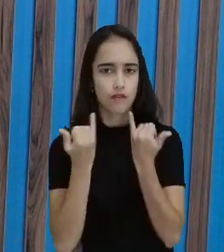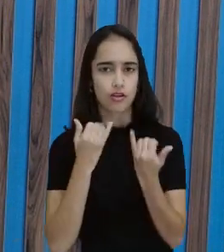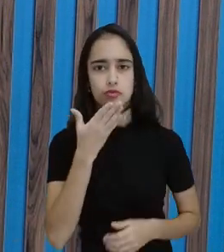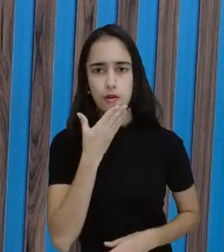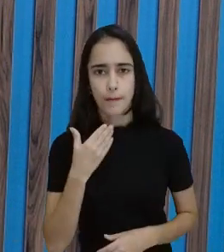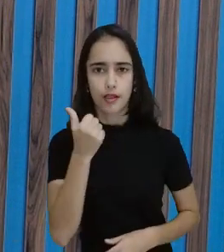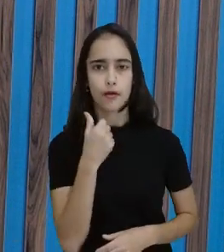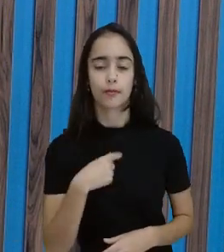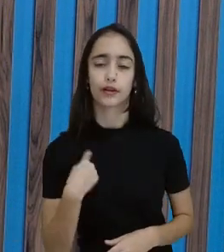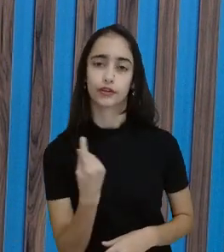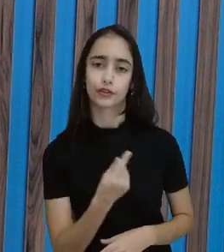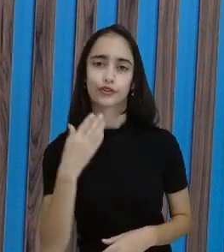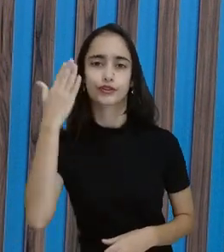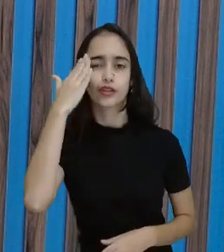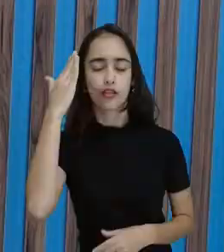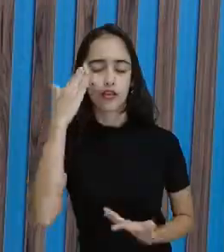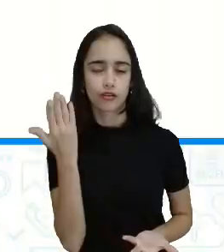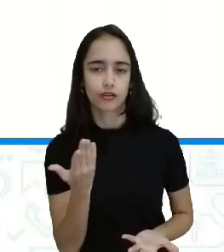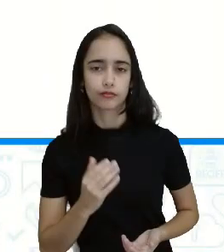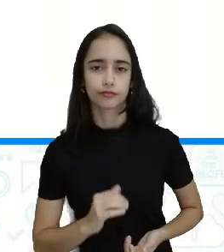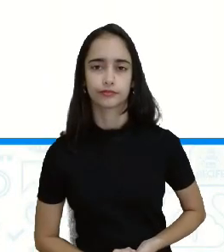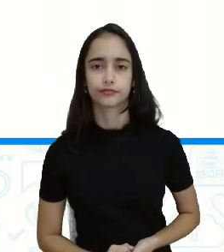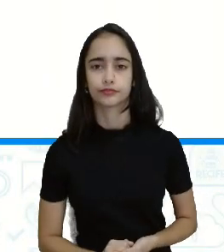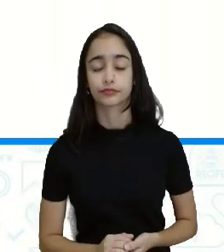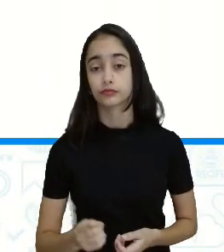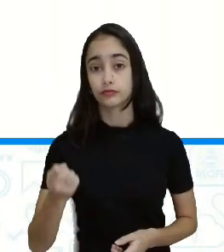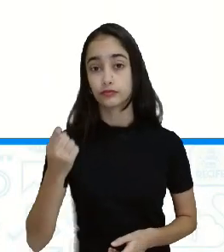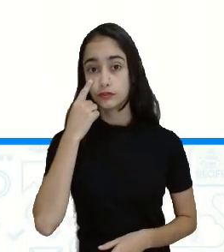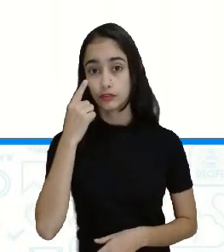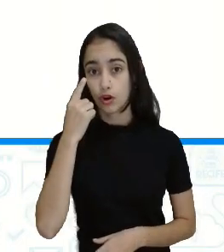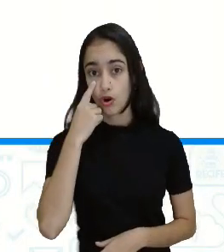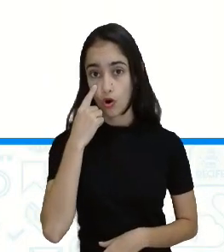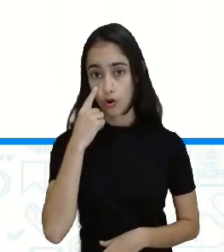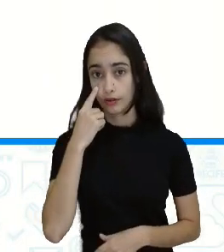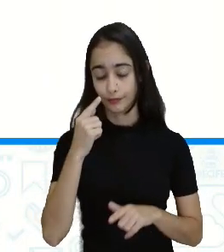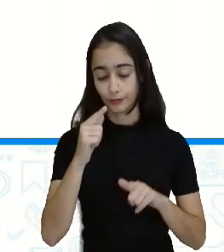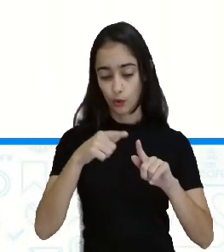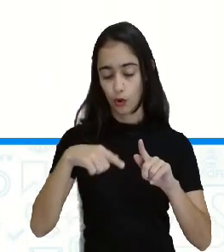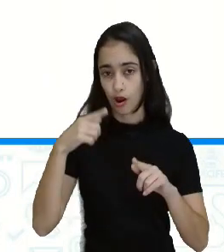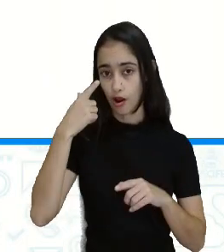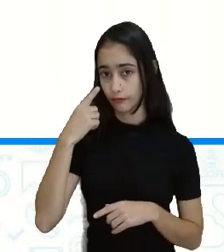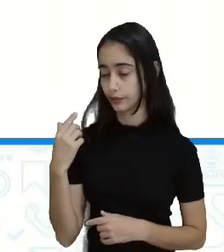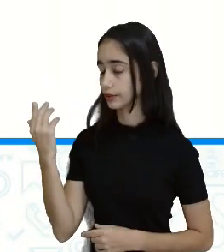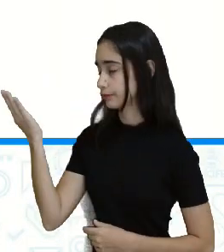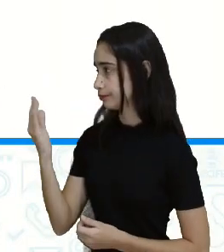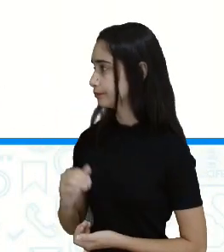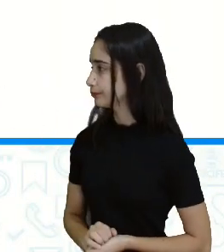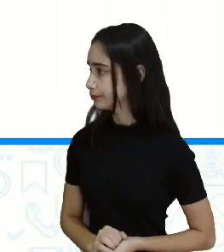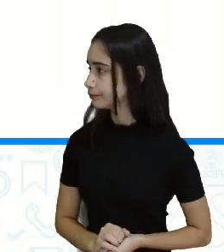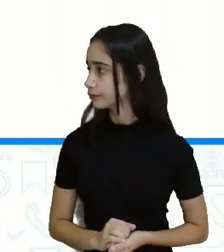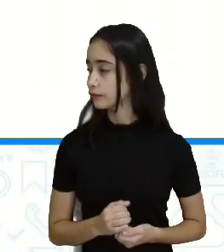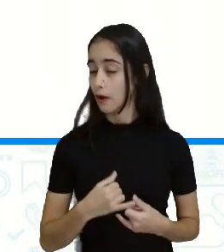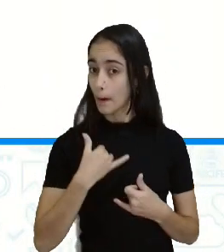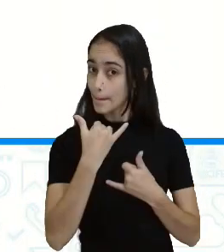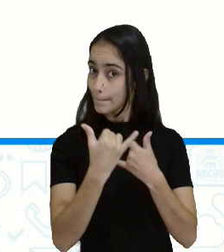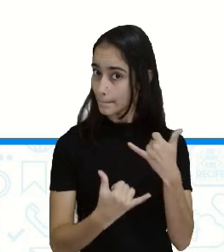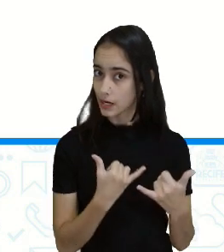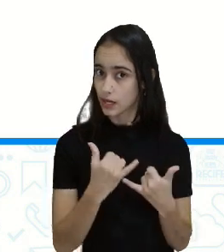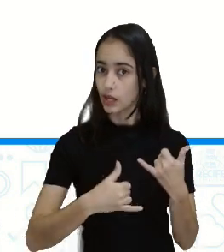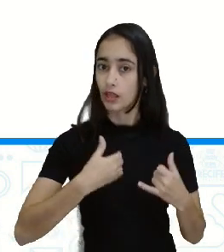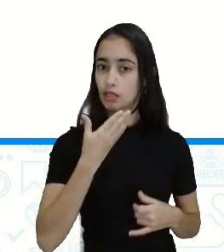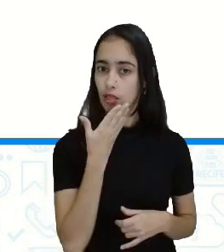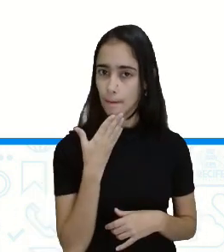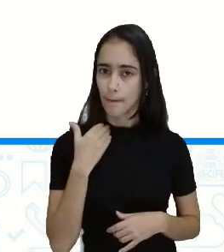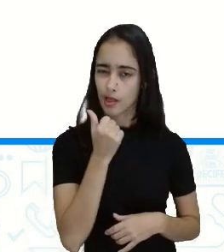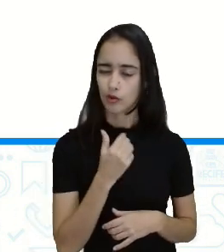se entender. Então, vejam só, gente, nesse gráfico aí que eu trouxe para vocês, brincadeiras preferidas dos